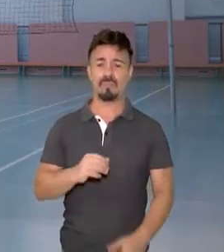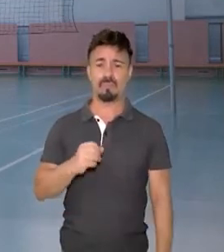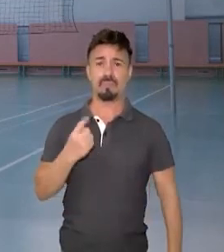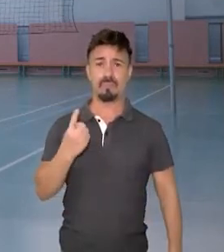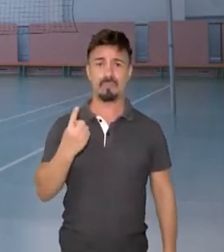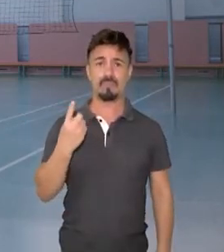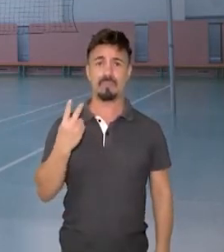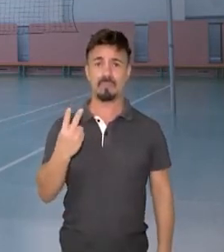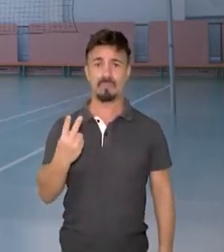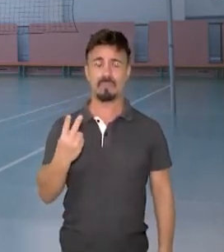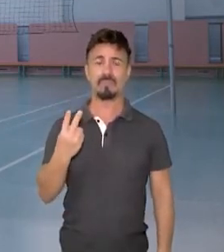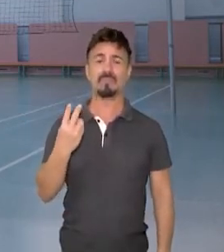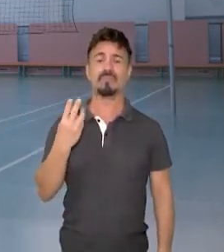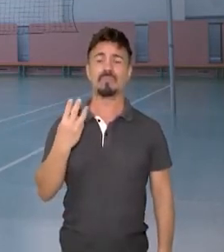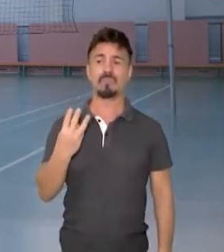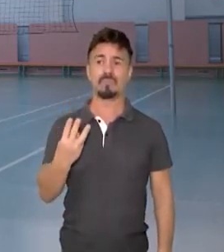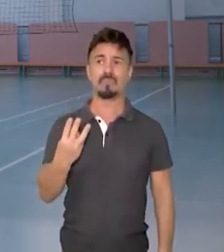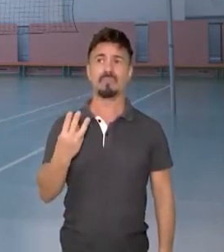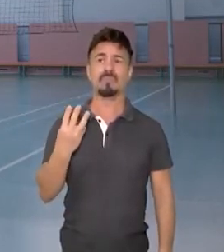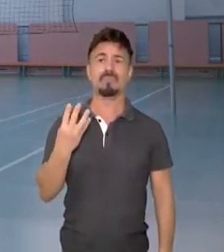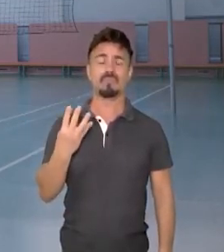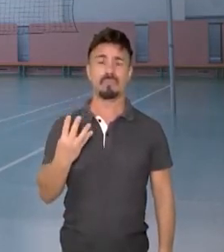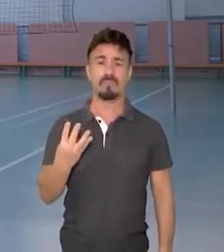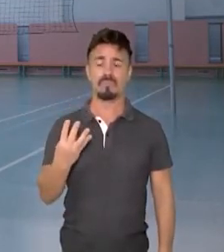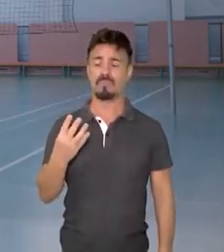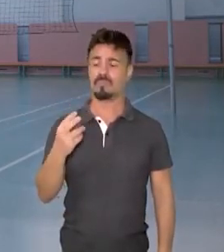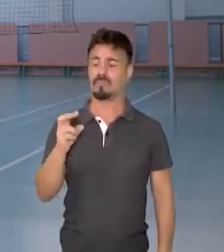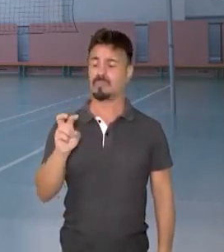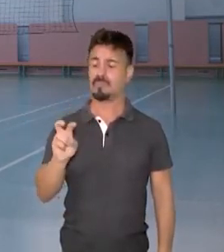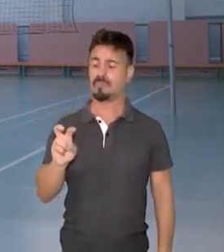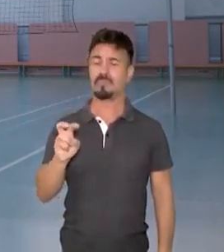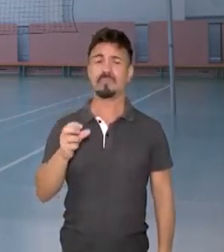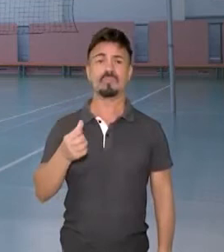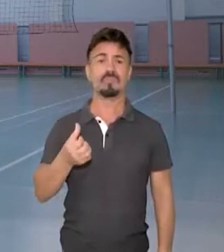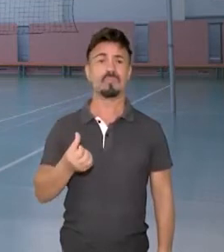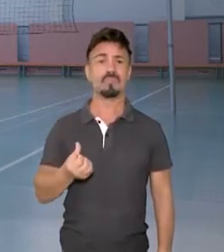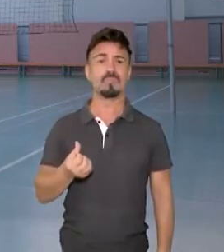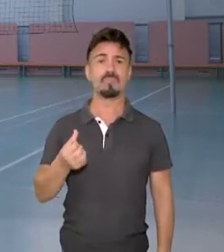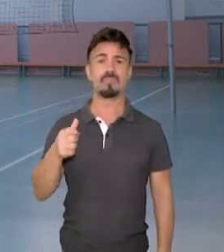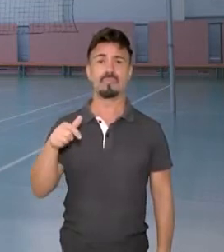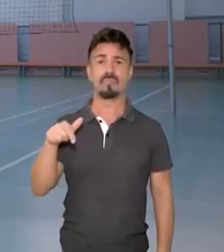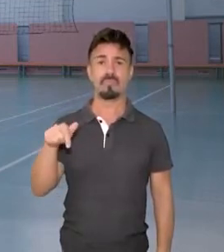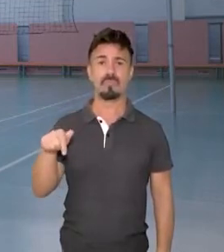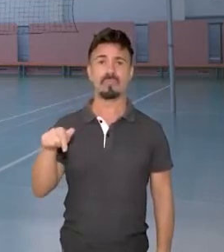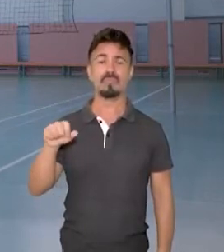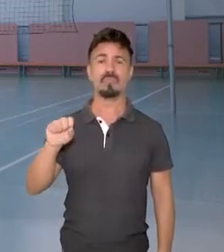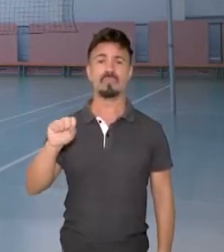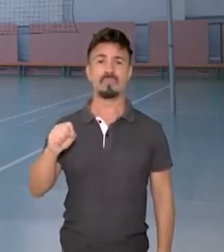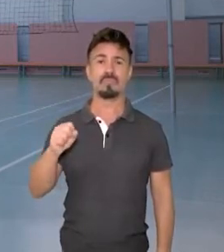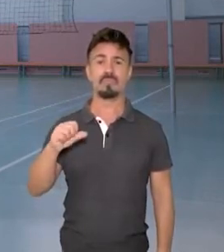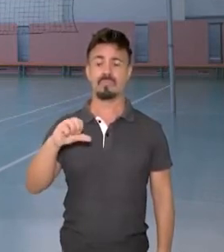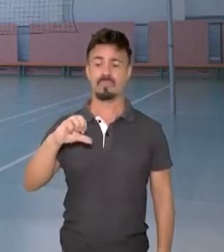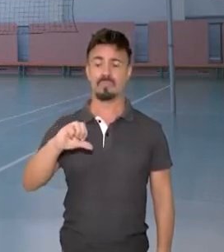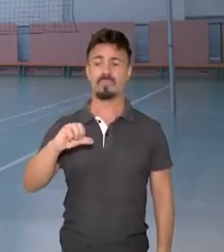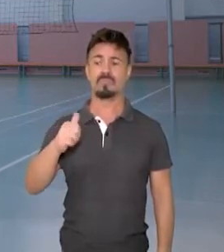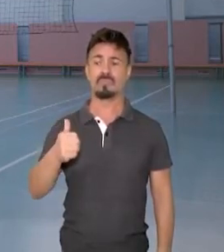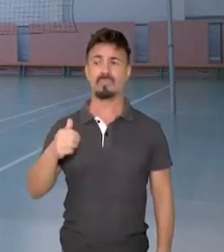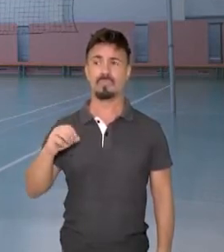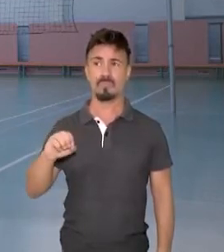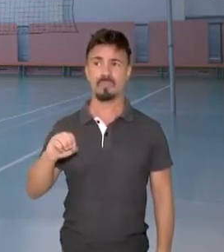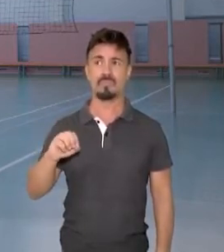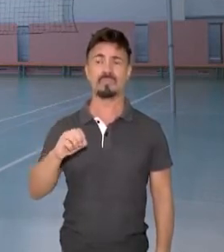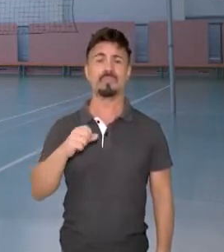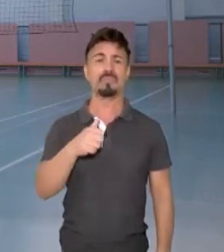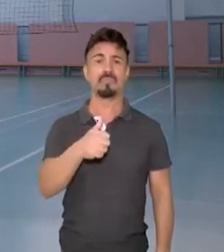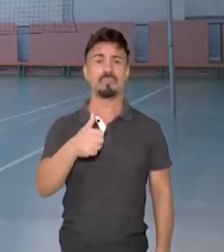1 2 3 4 5 6 7 8 9